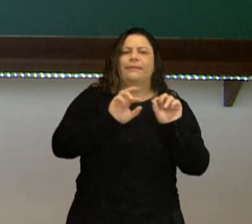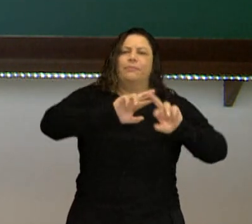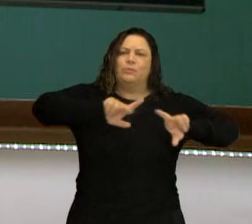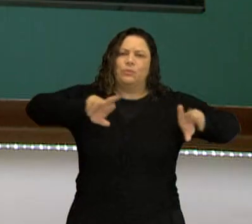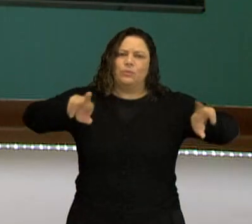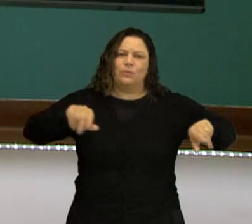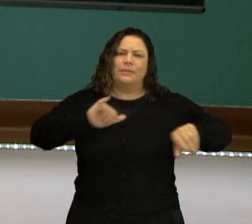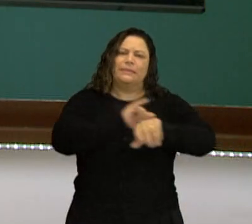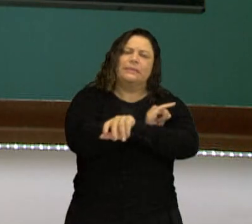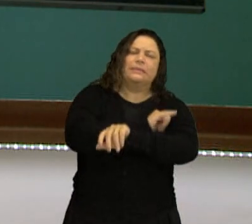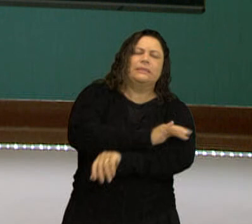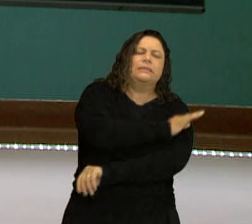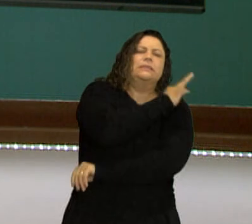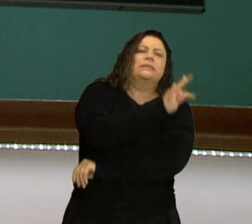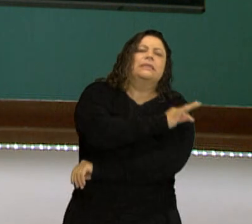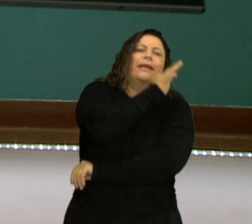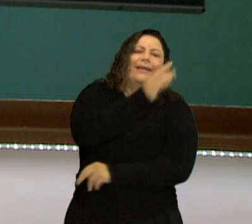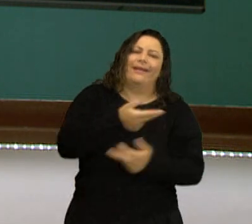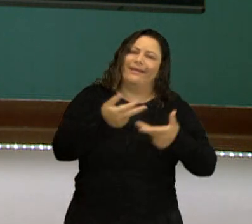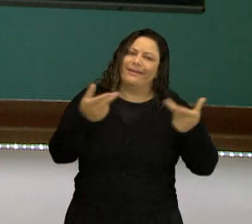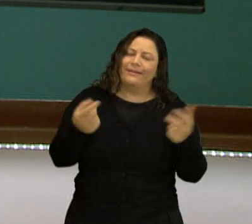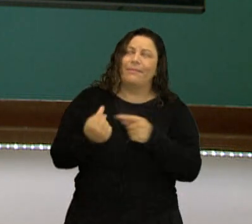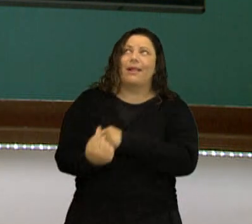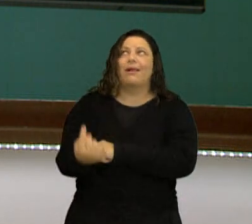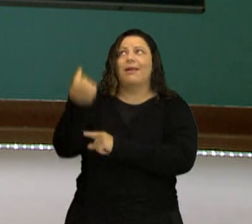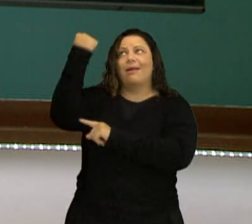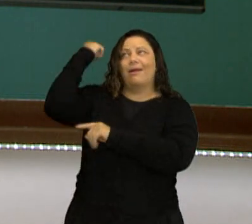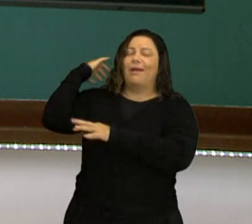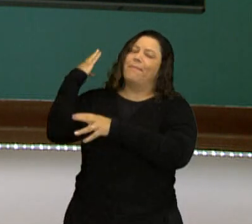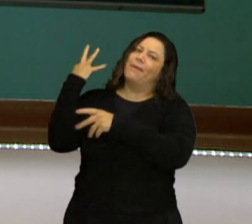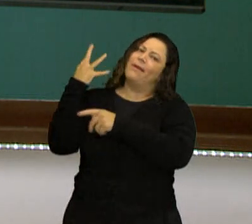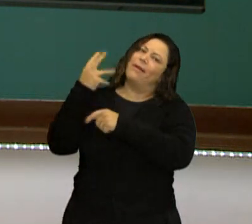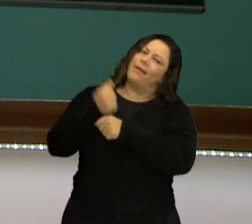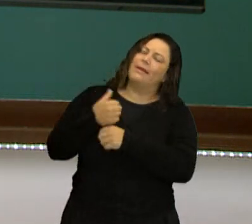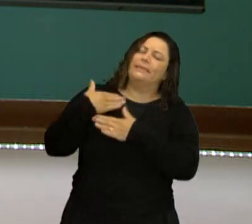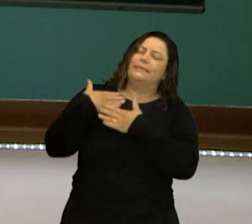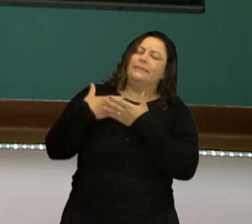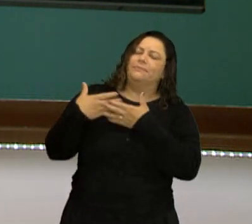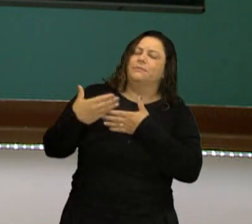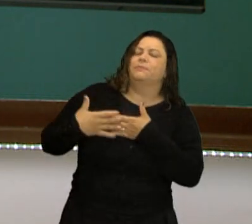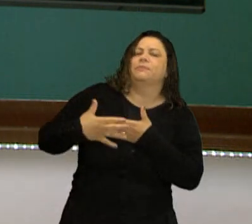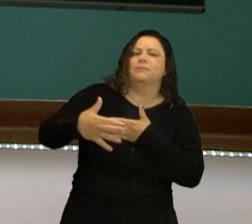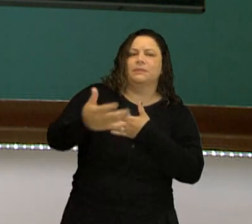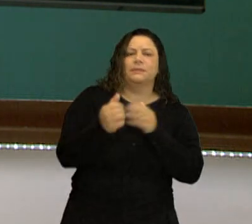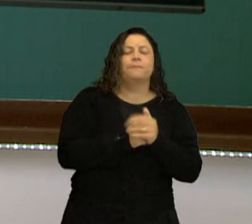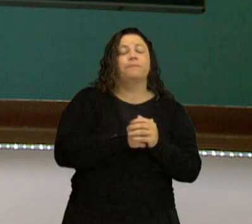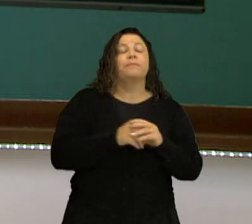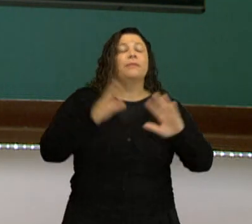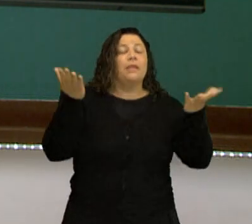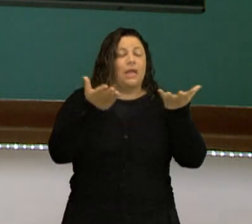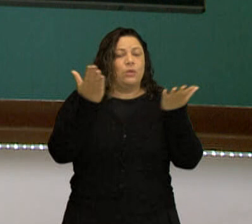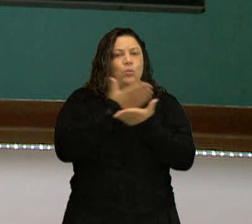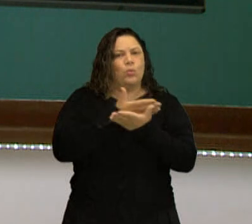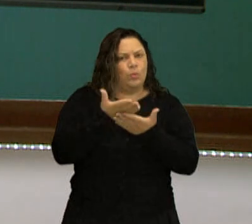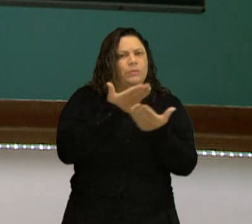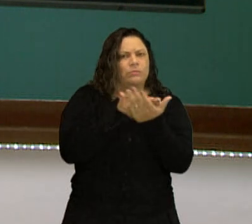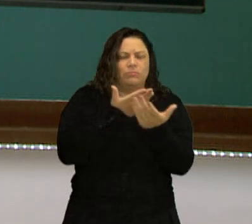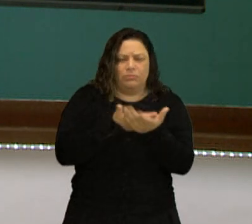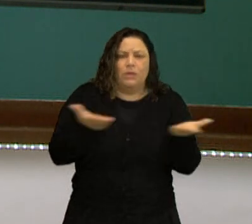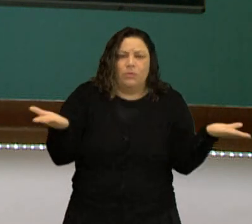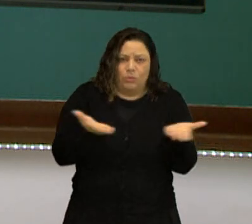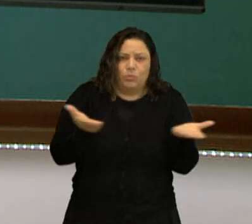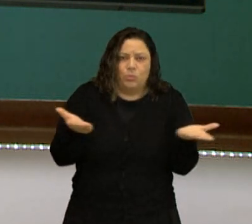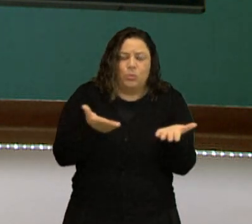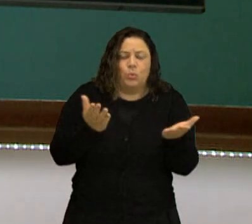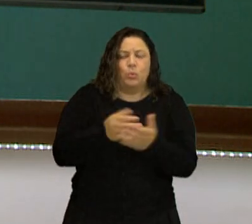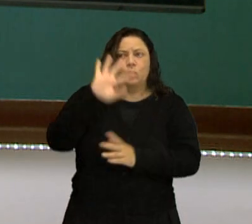essa associação se formando. Lá no início das nossas aulas, da nossa aula, a gente falou sobre a associação, né, a Associação Comercial do Paraná,